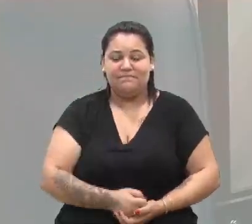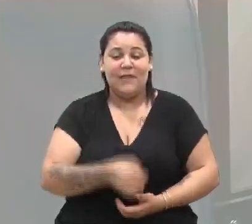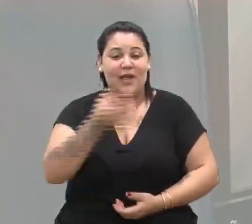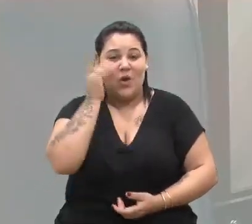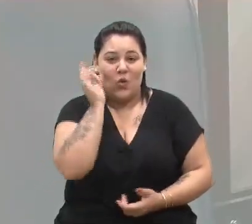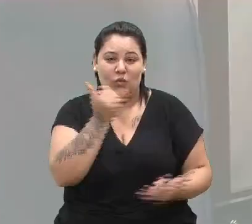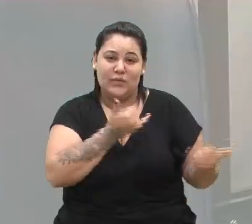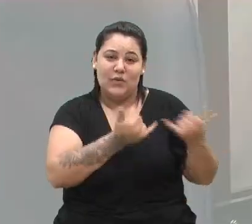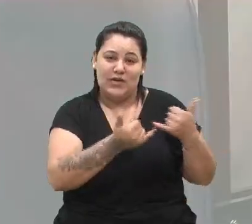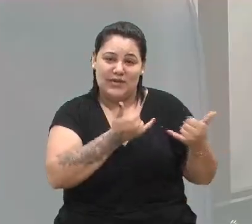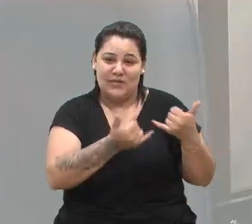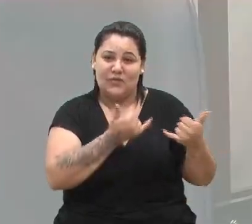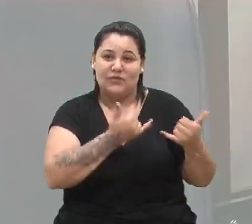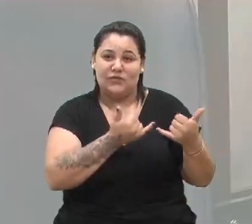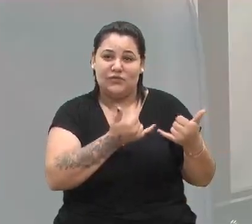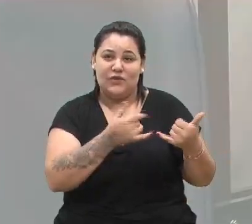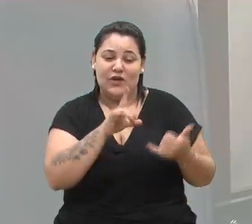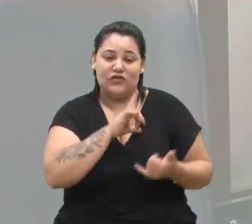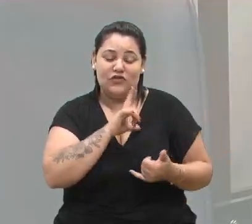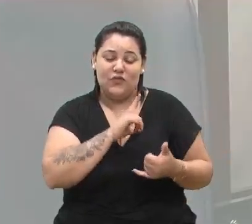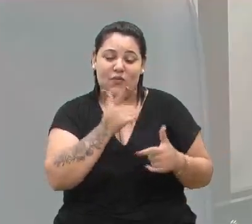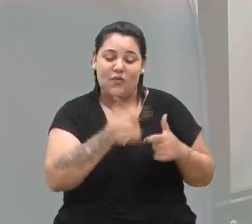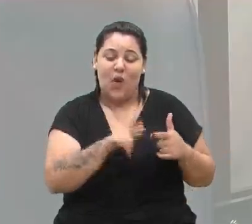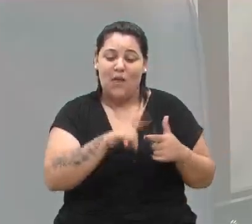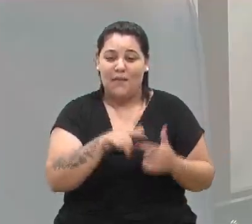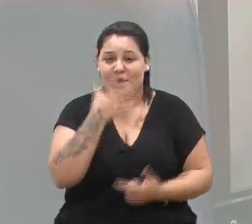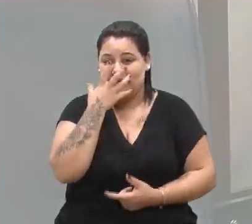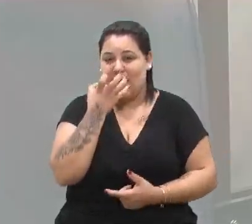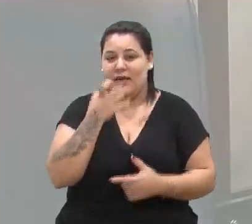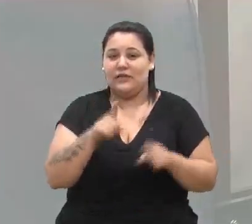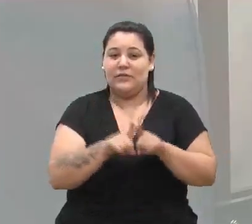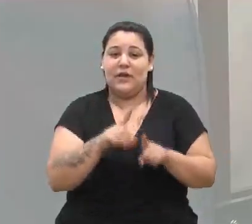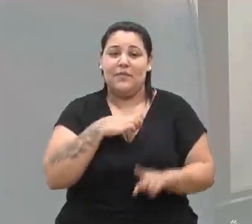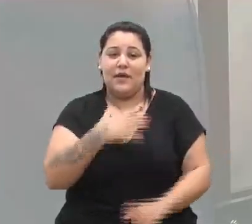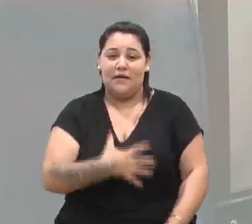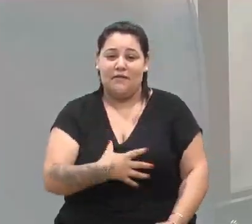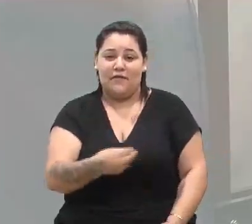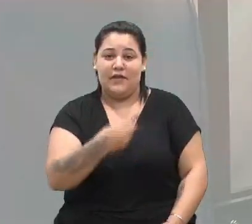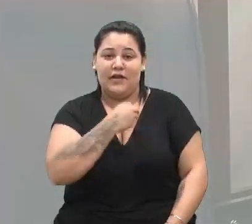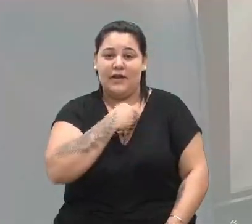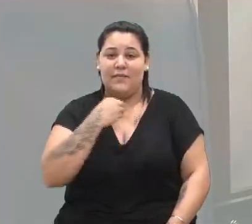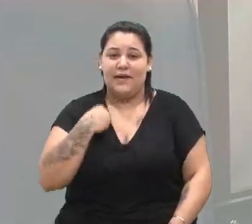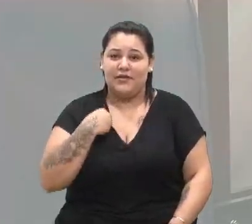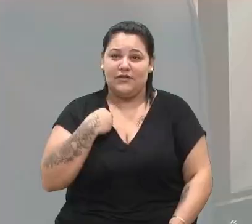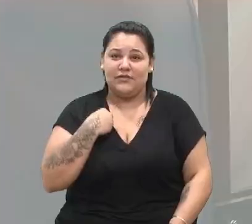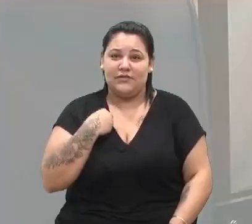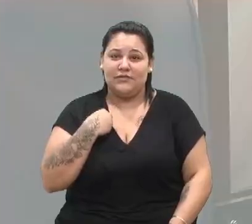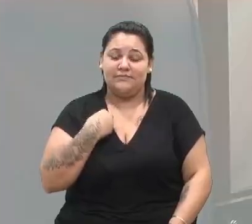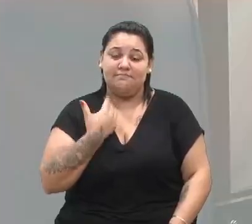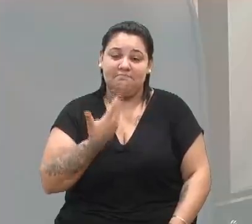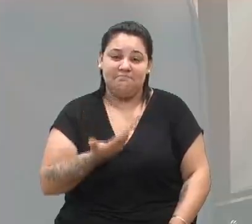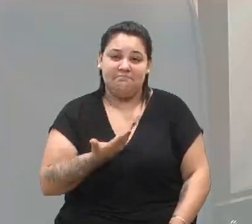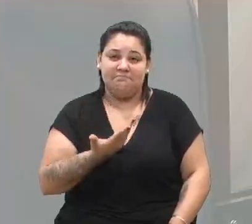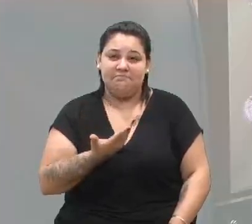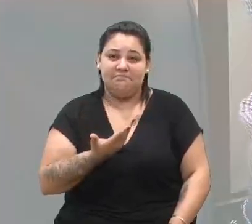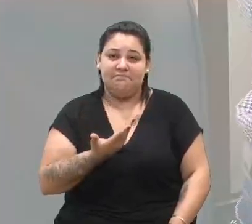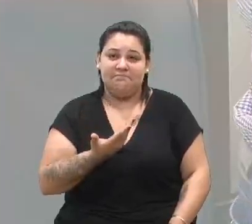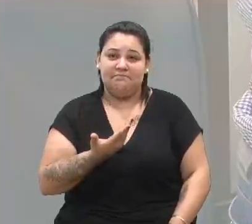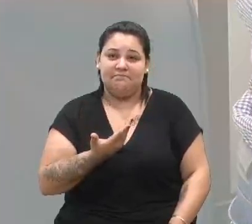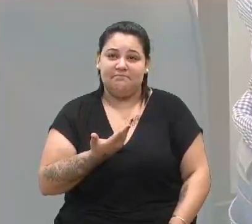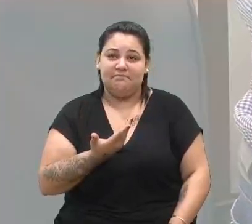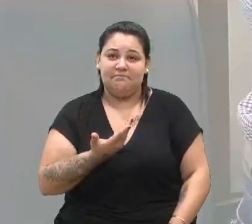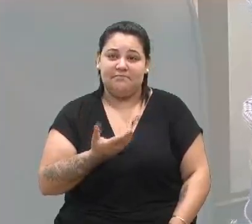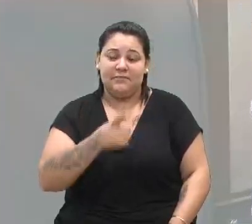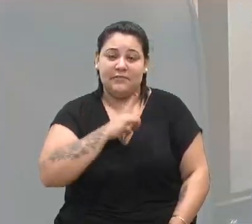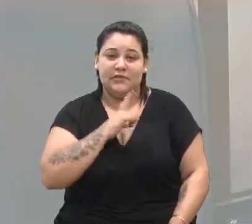exemplo, eu tive um problema sério. A minha filha, que é médica, quem não tem problema por situações que ela conviveu lá no plantão, que